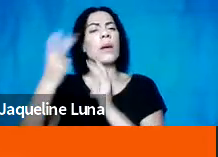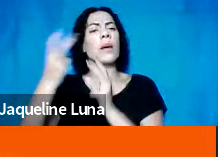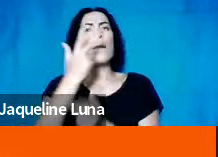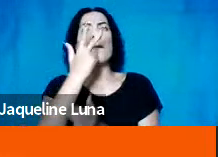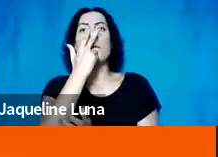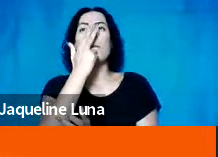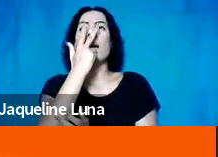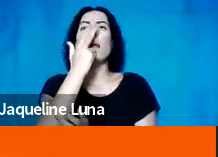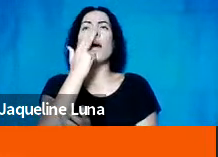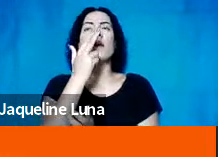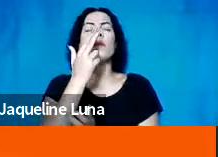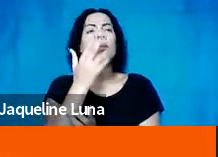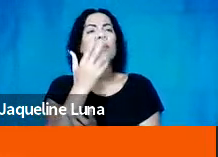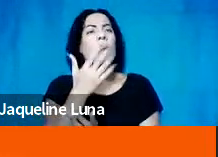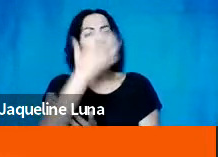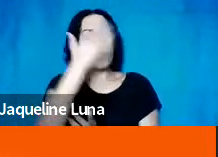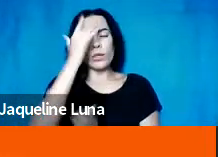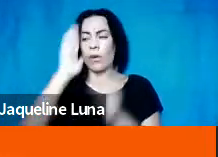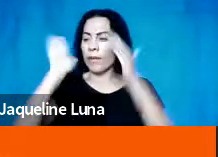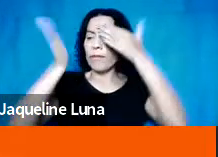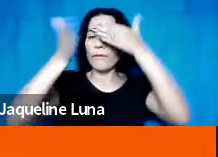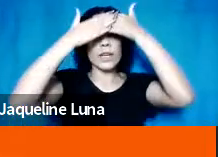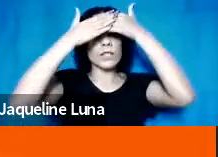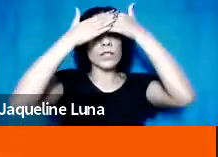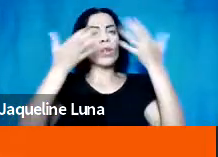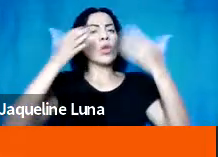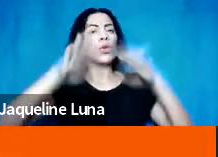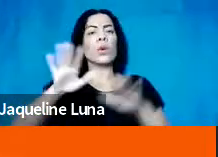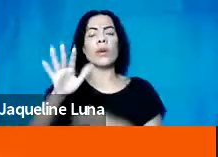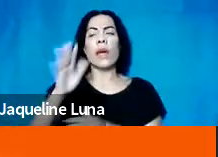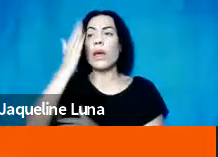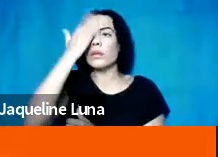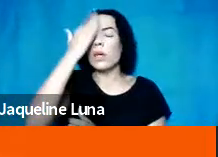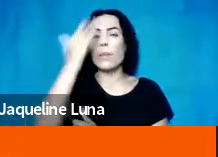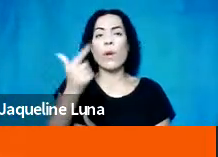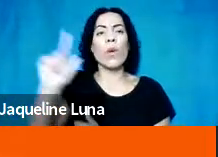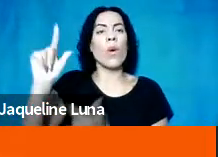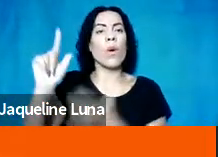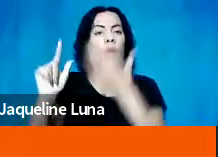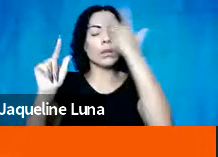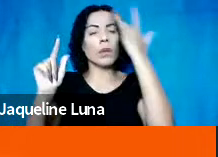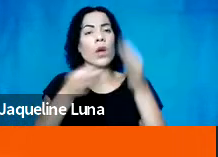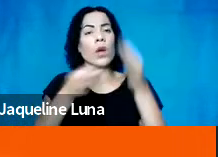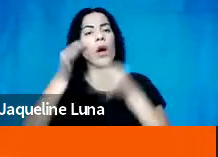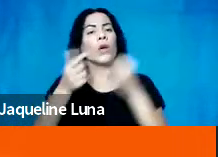está aberto a novas considerações e nem a ouvir a outra palavra. Eu acho que ela